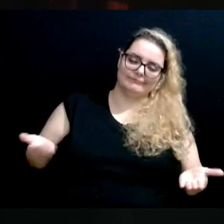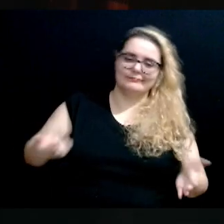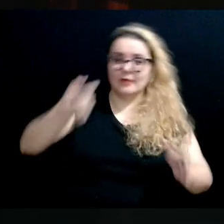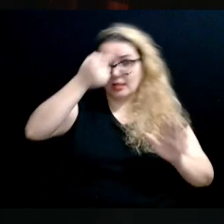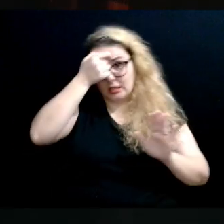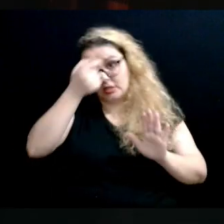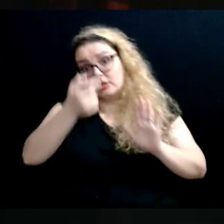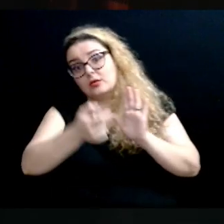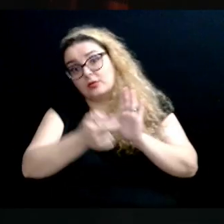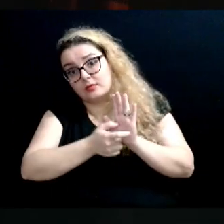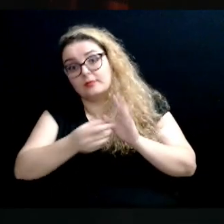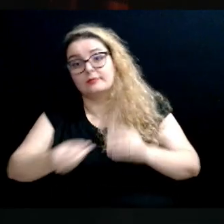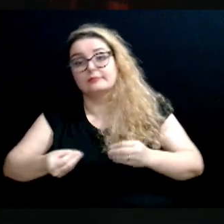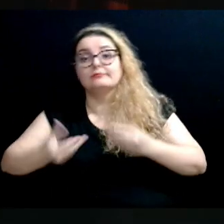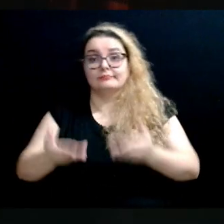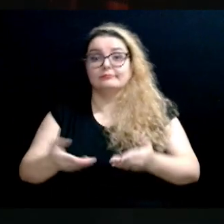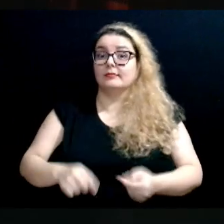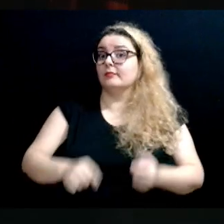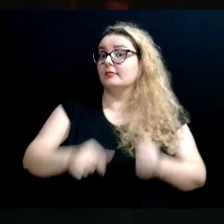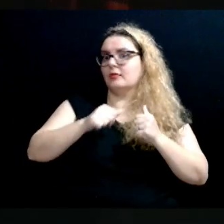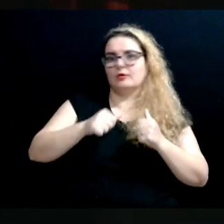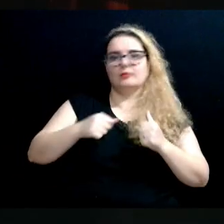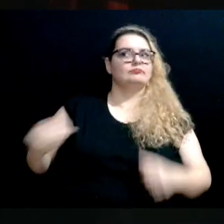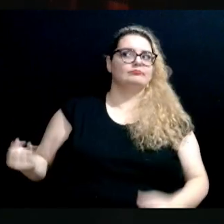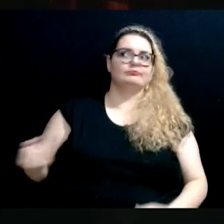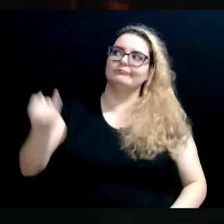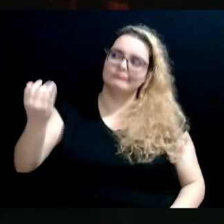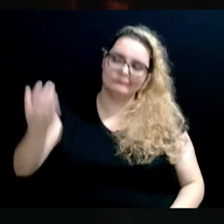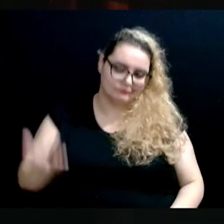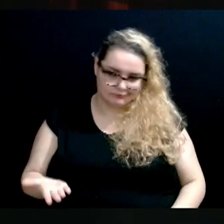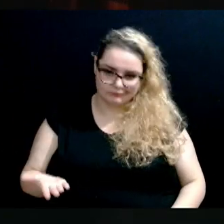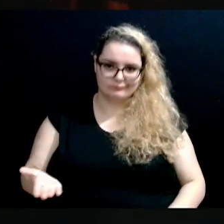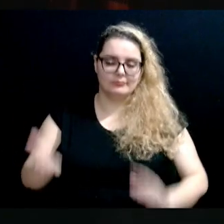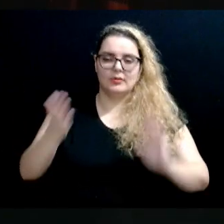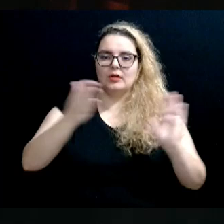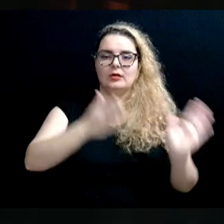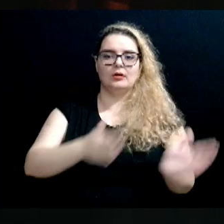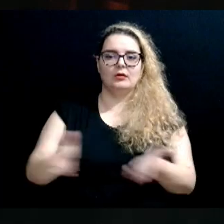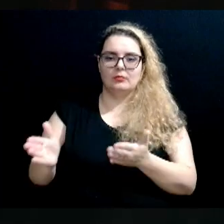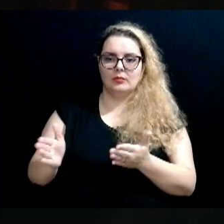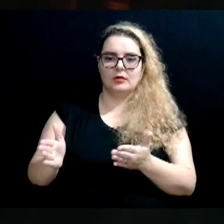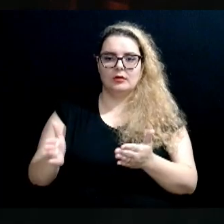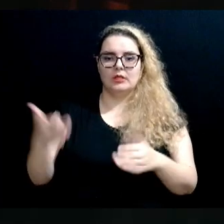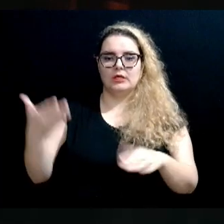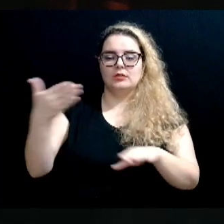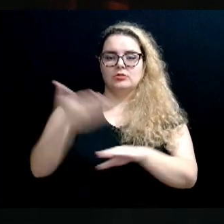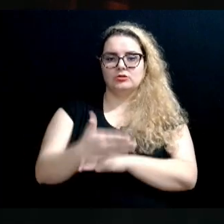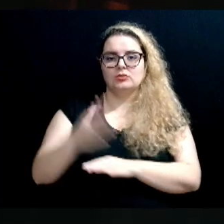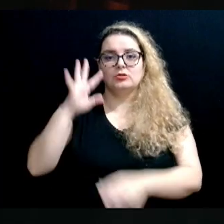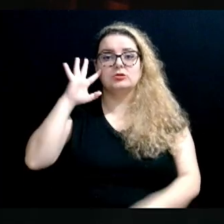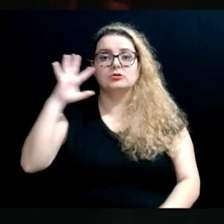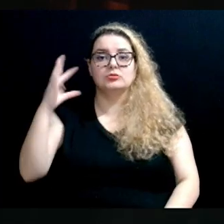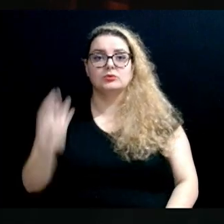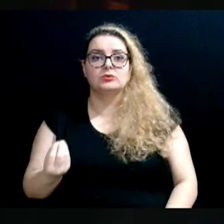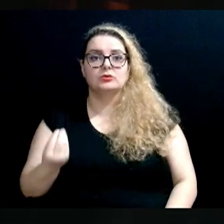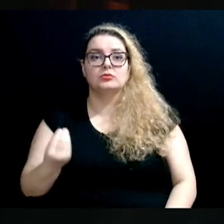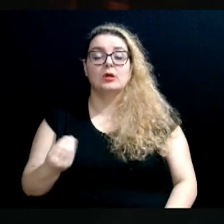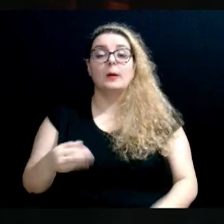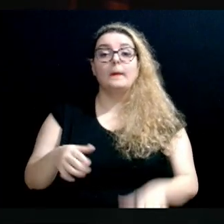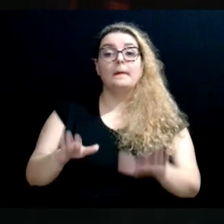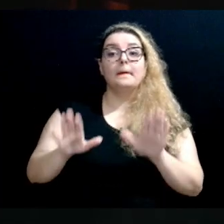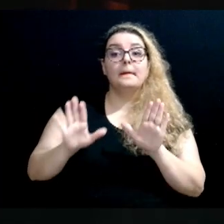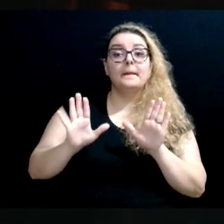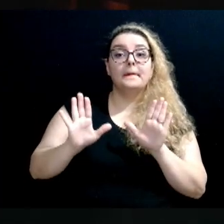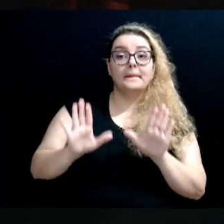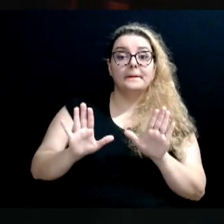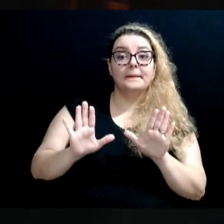trouxe ganhos inegáveis, né, de produtividade e acesso ao conhecimento. Mas, quando